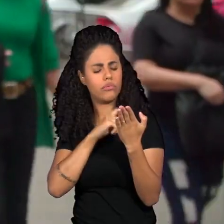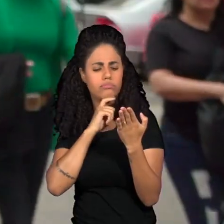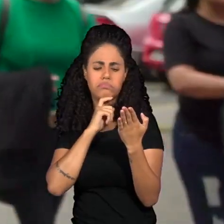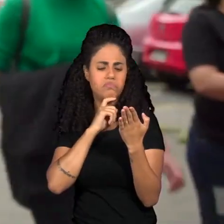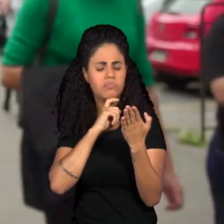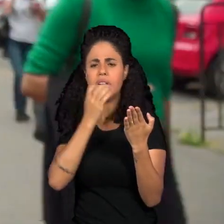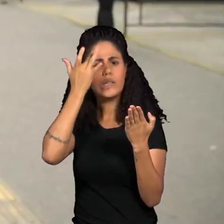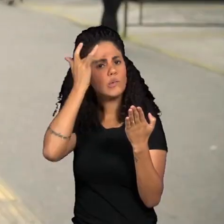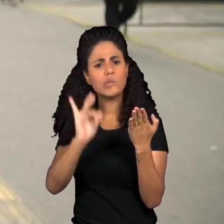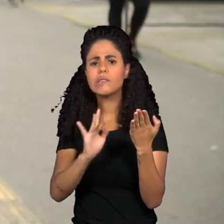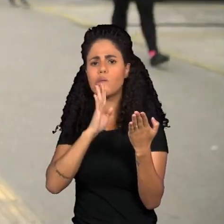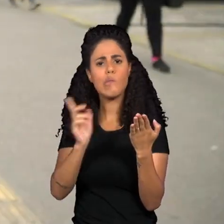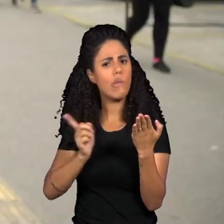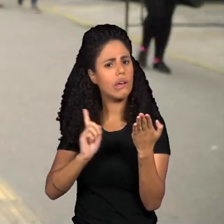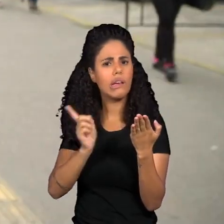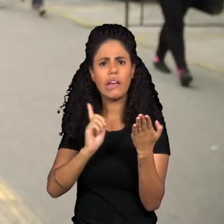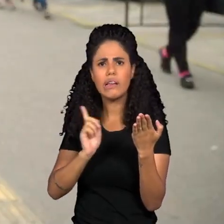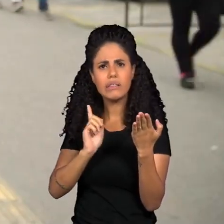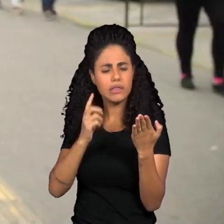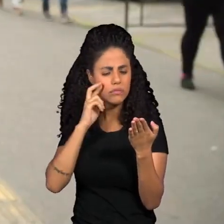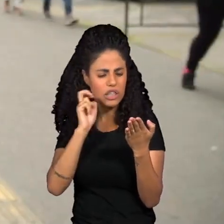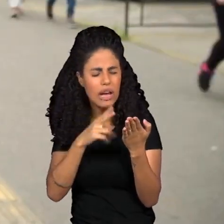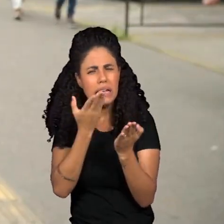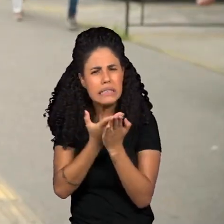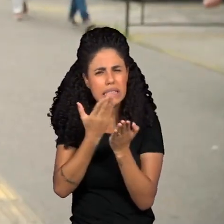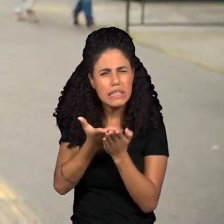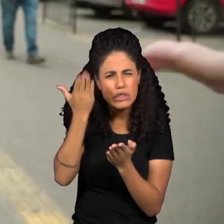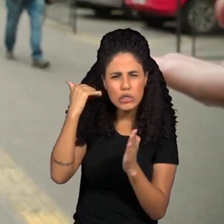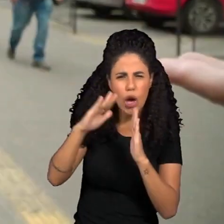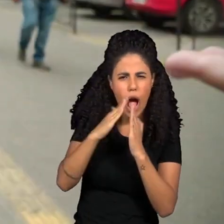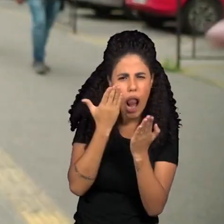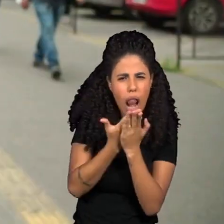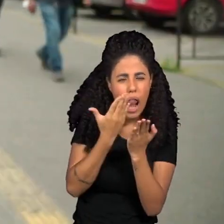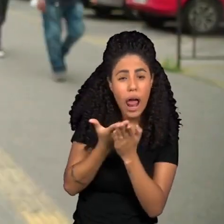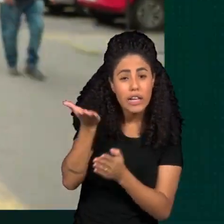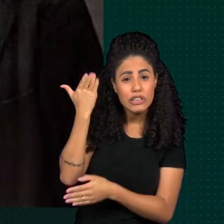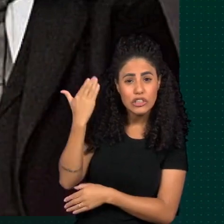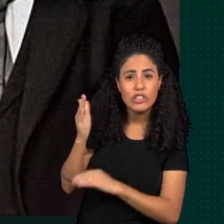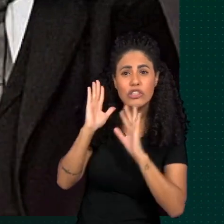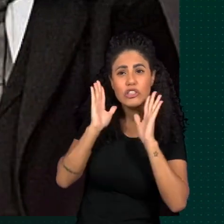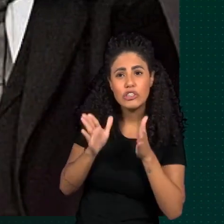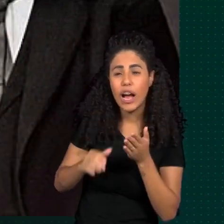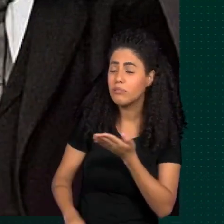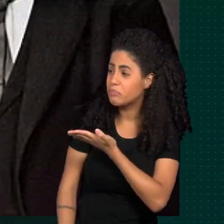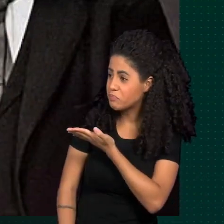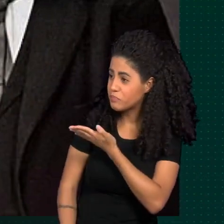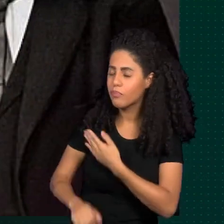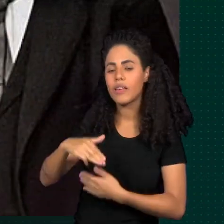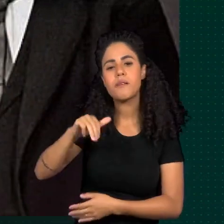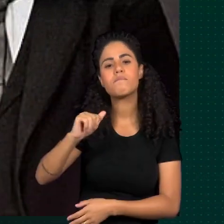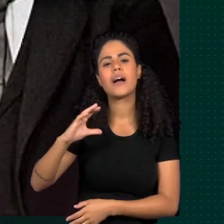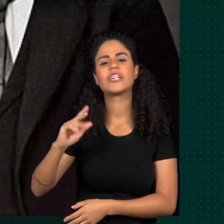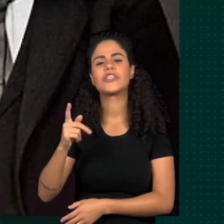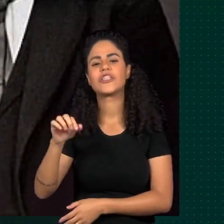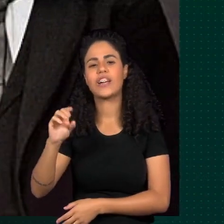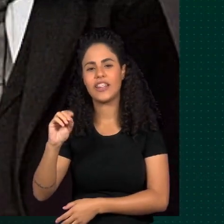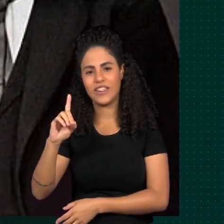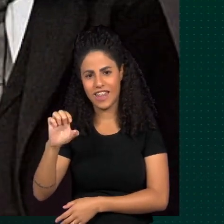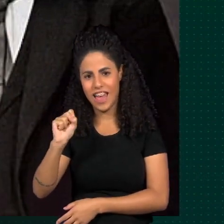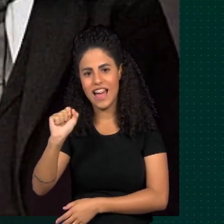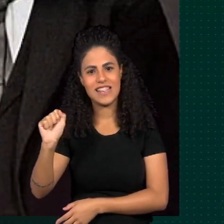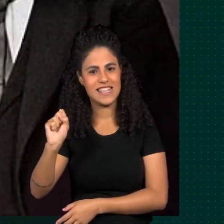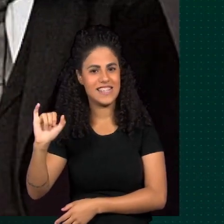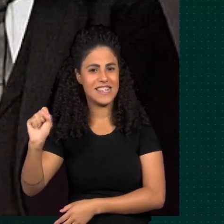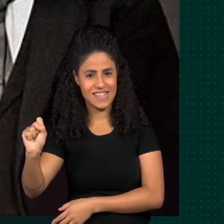Não sei quem é. Sim, estudei muito ele na escola. Machado de Assis. Machado de Assis. Ih, li bastante. Ah, Machado de